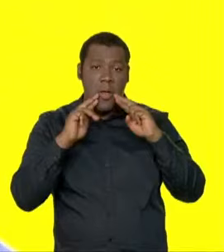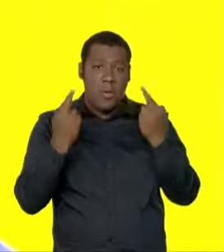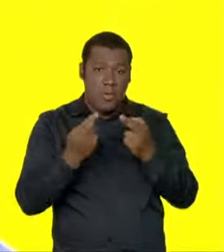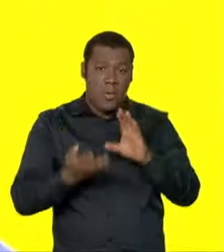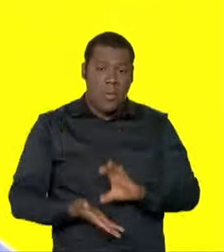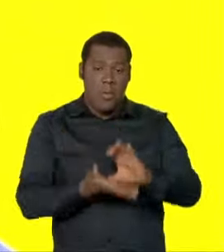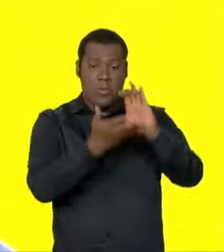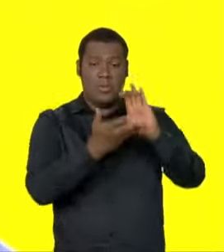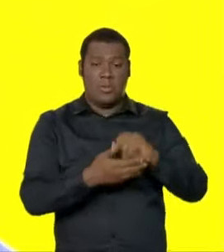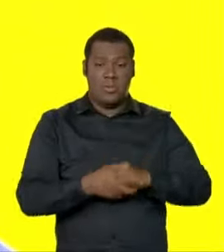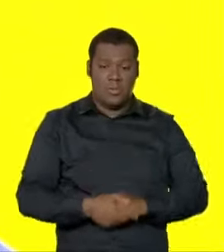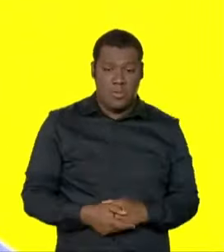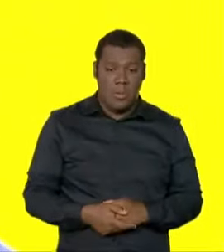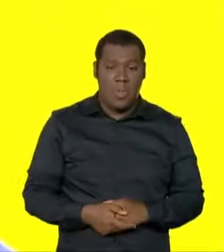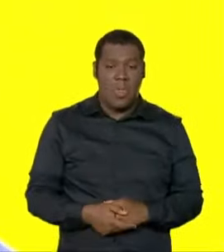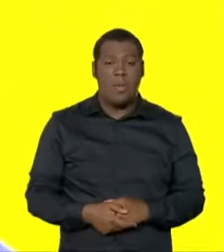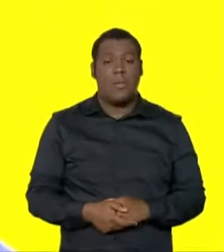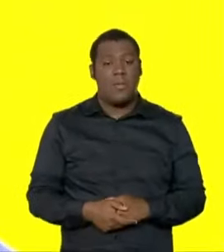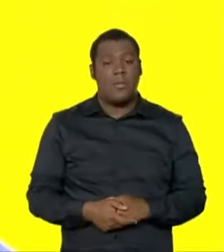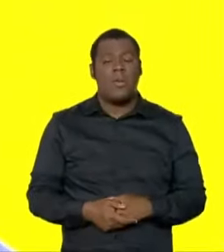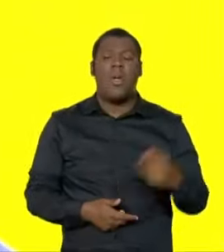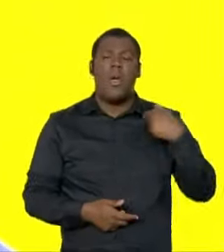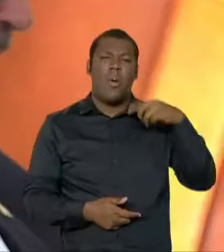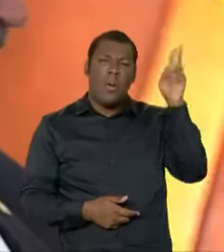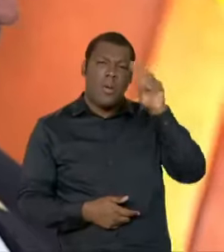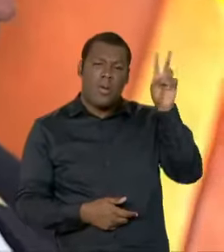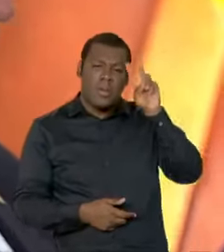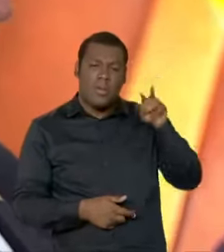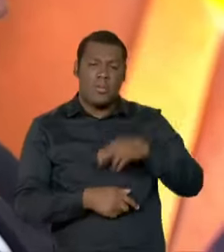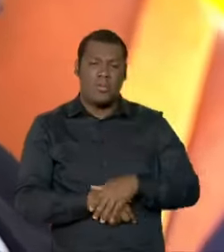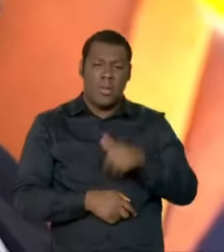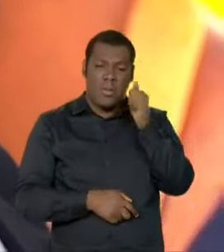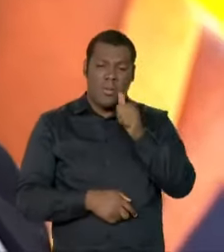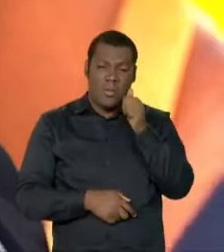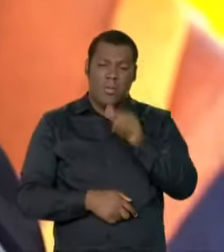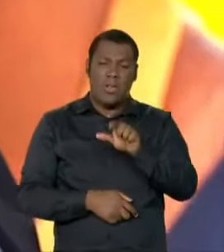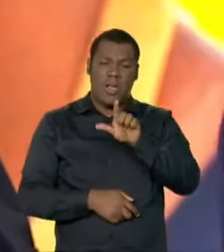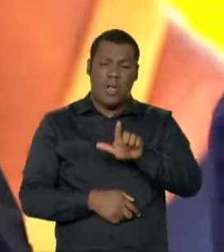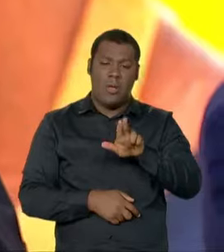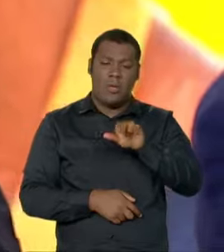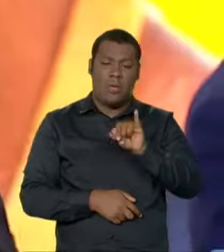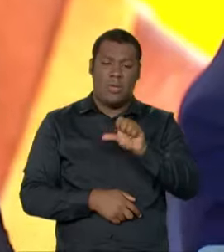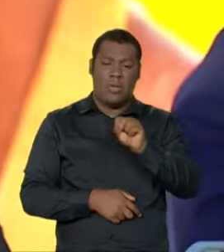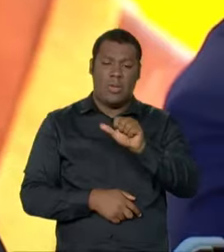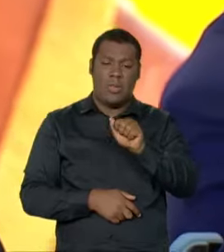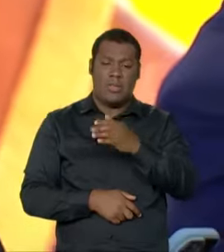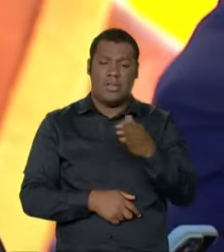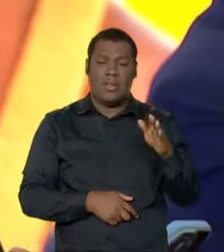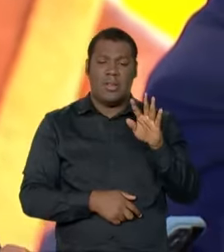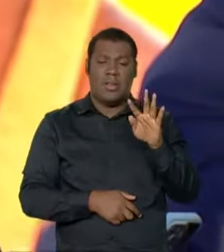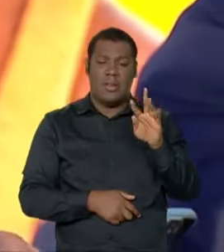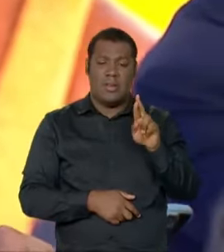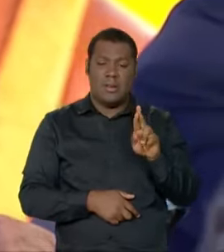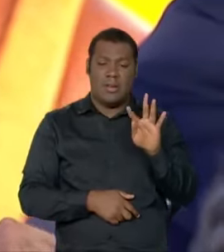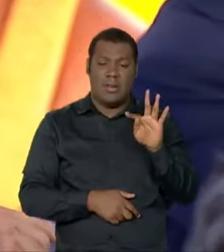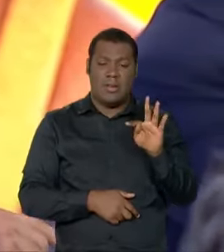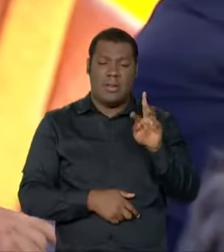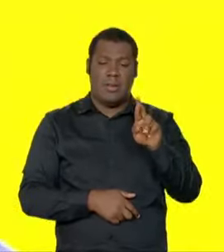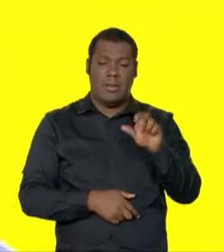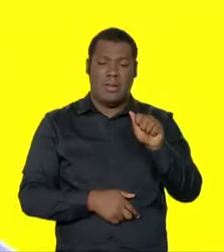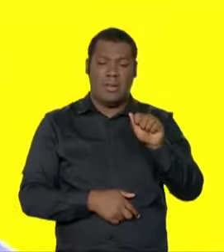preside, aquele conselho, o conselhão, e eu me recordo da Luísa Trajano, junto com um dos bancos importantes do